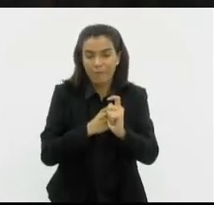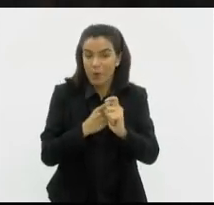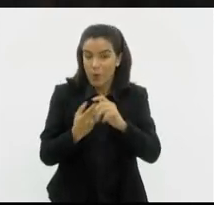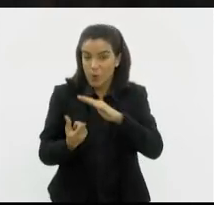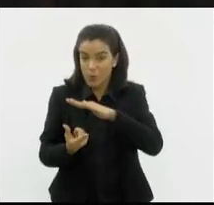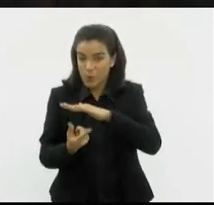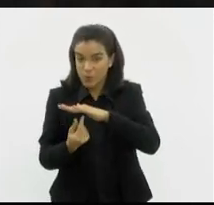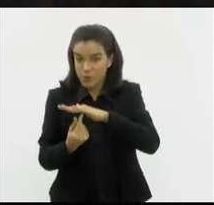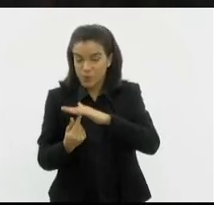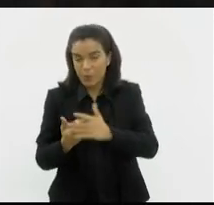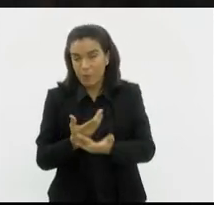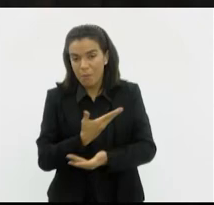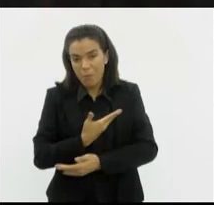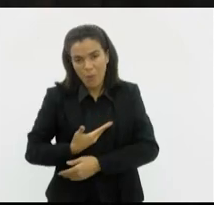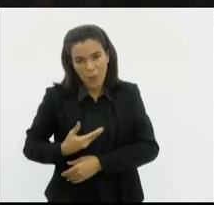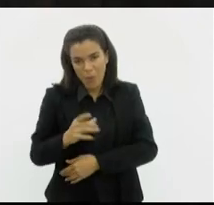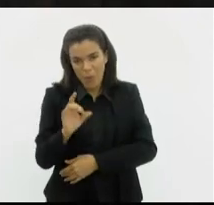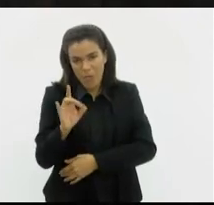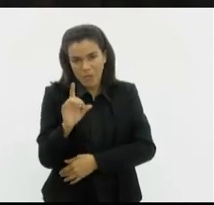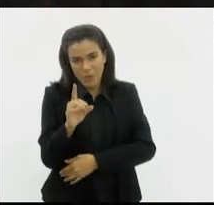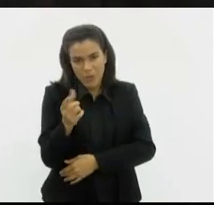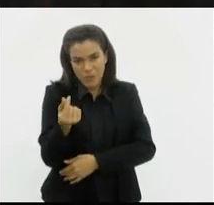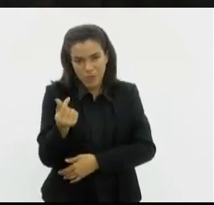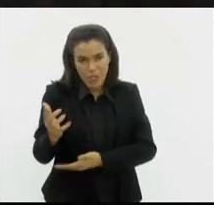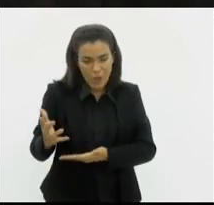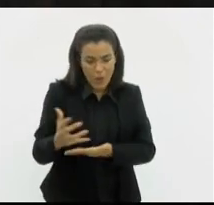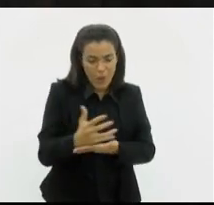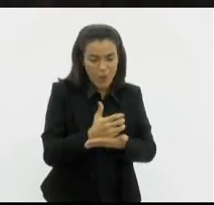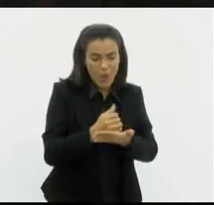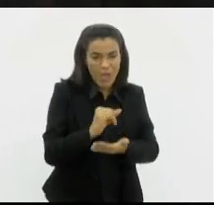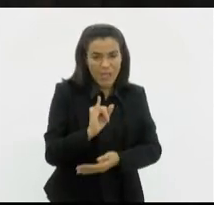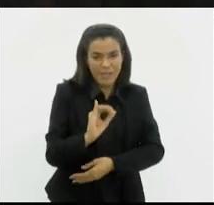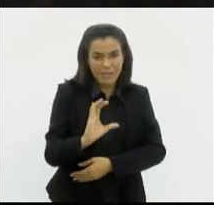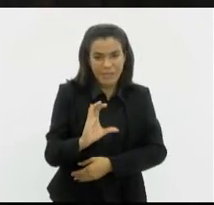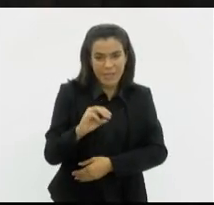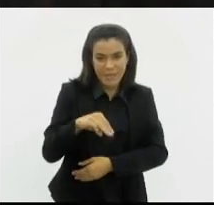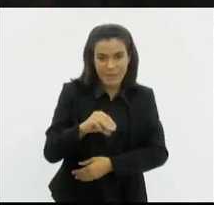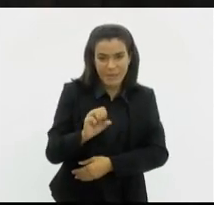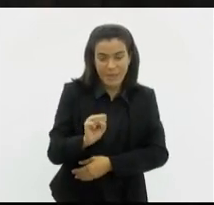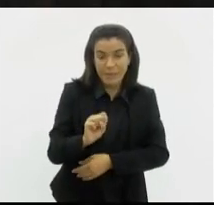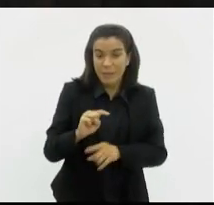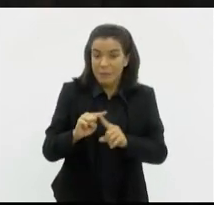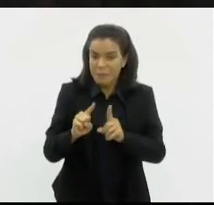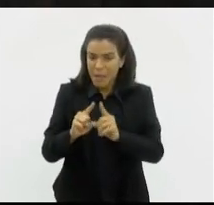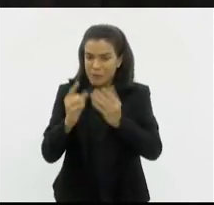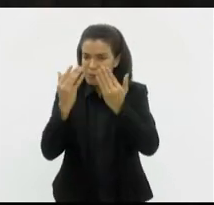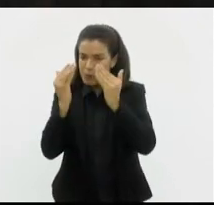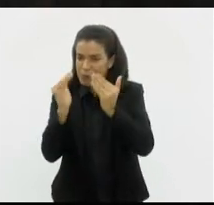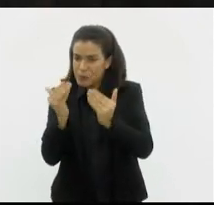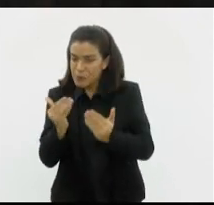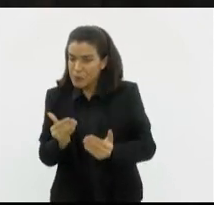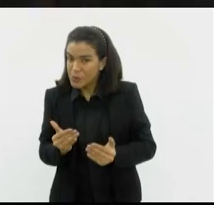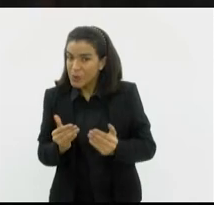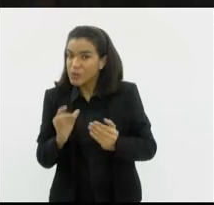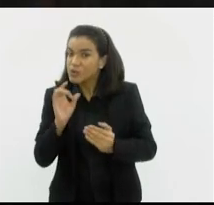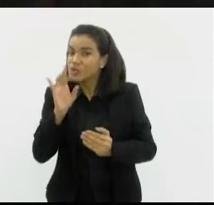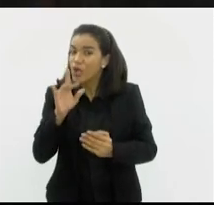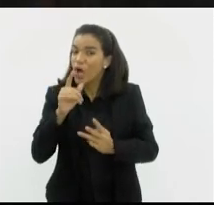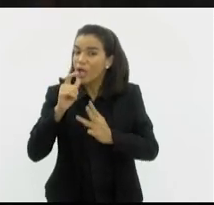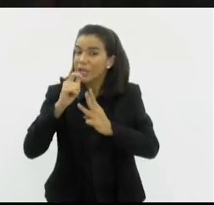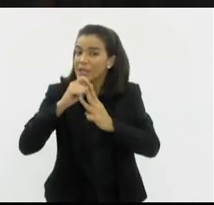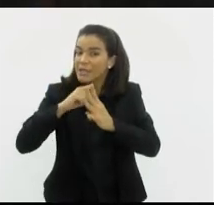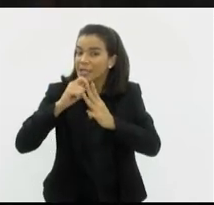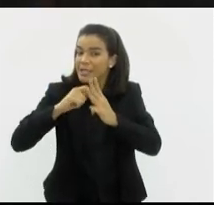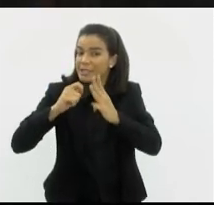é só essas receitas que estou falando. Mas, volto a dizer, estou fazendo uma análise de um trimestre, isto